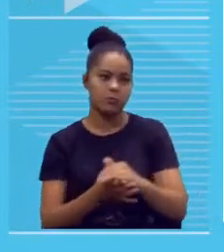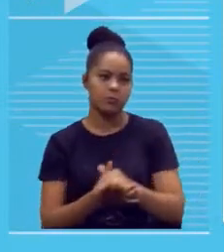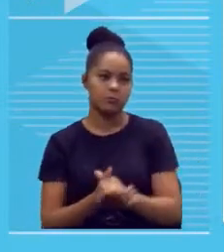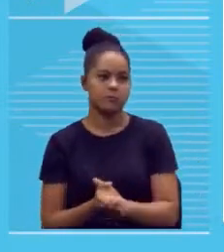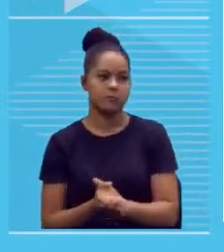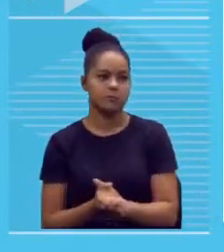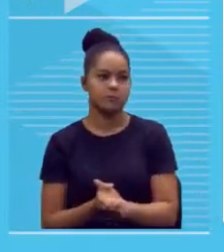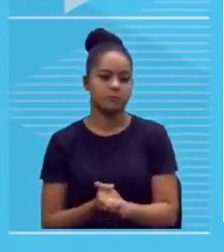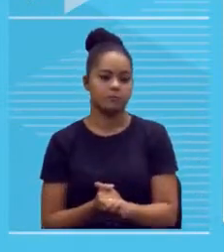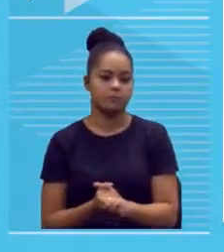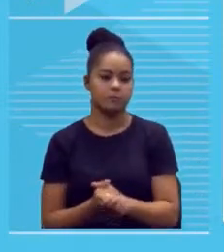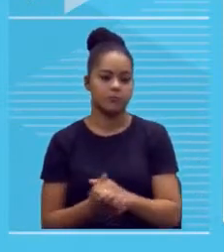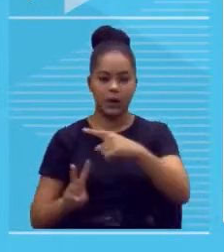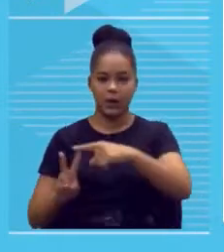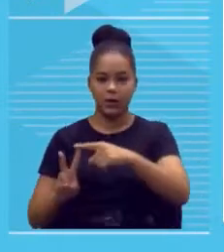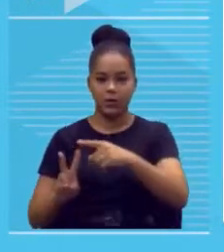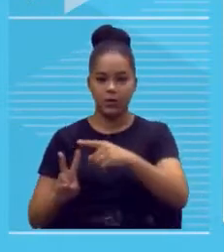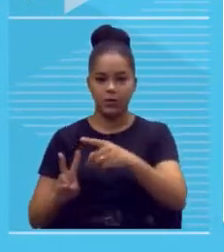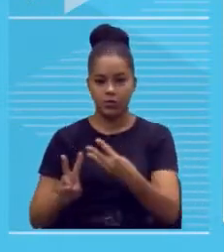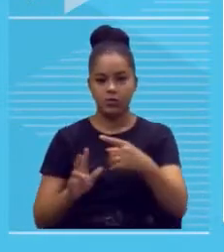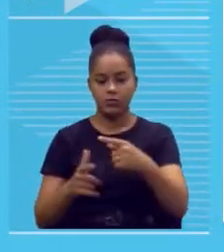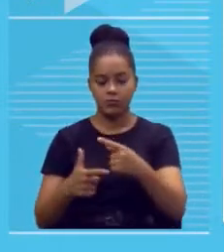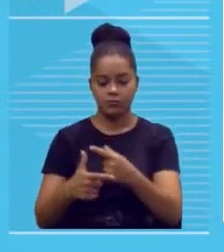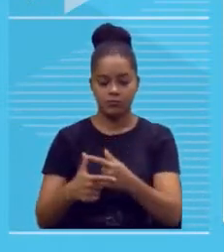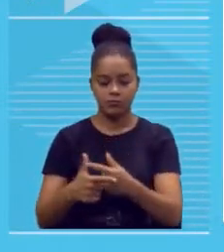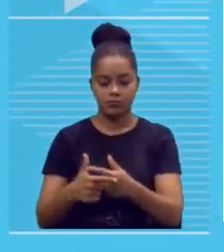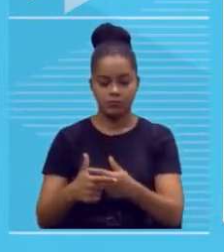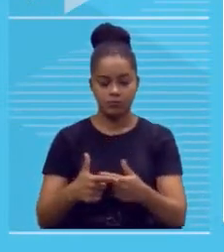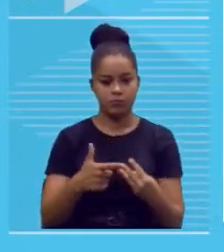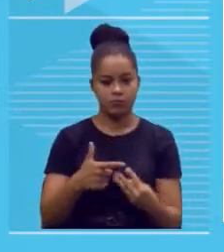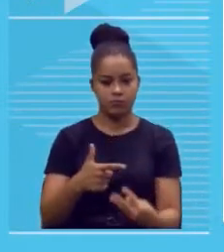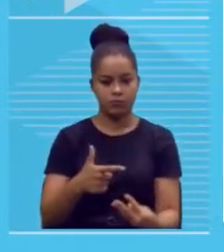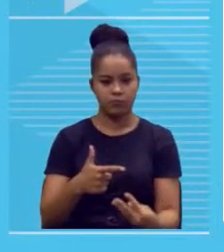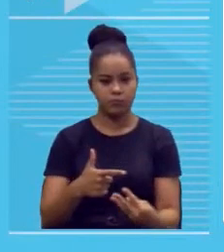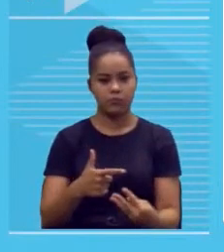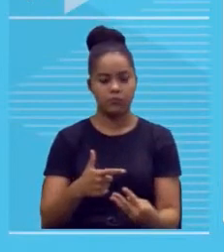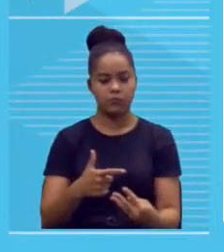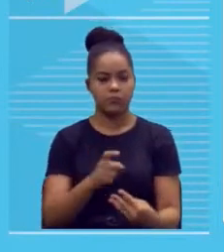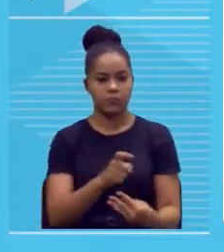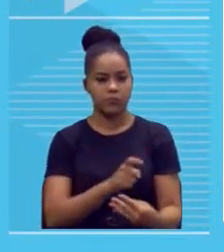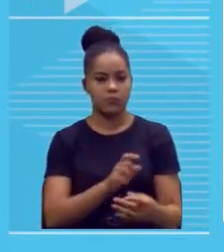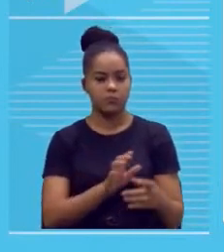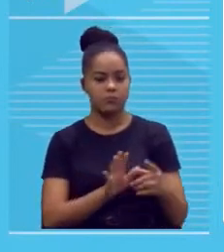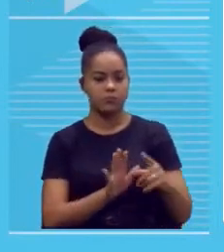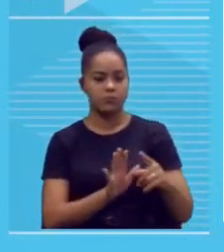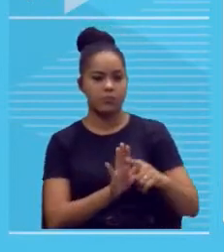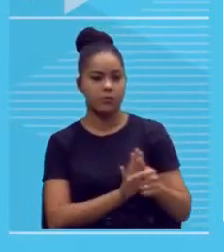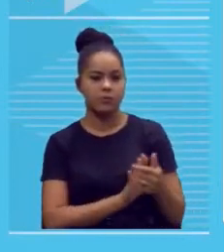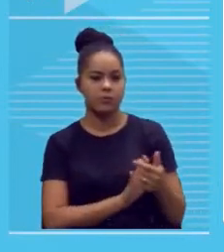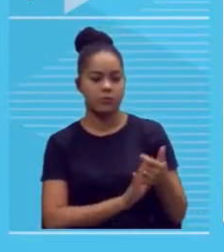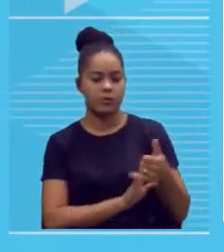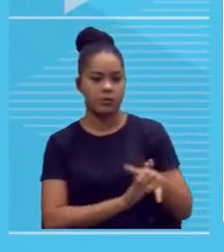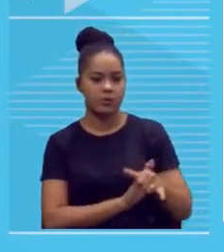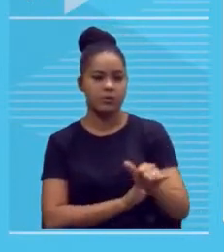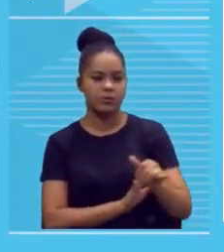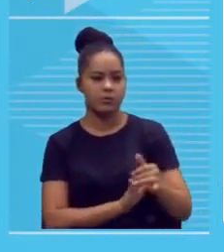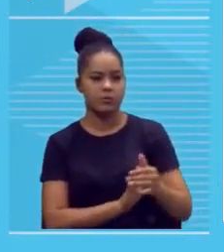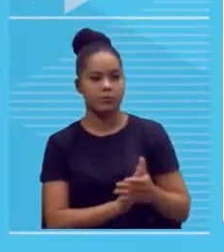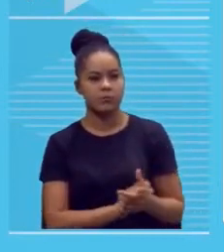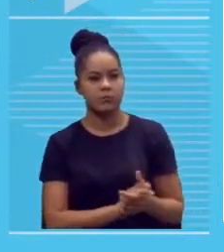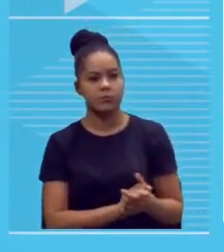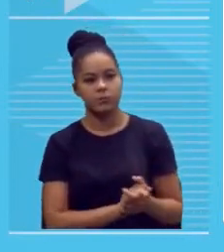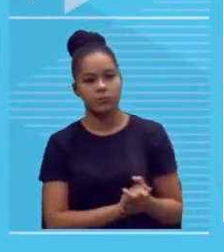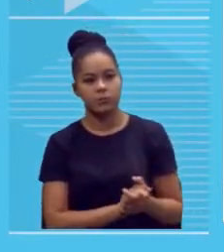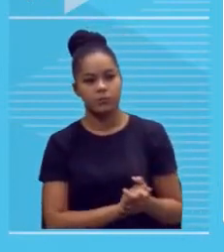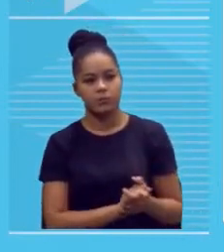membro, raiz de 3 sobre 3, x menos y mais 2, que é